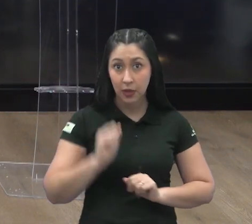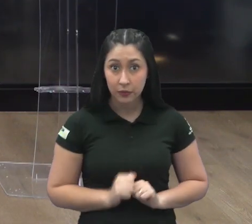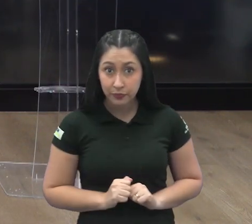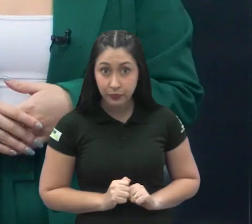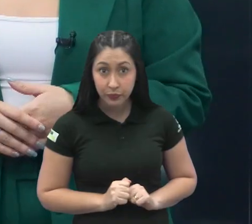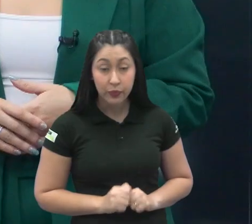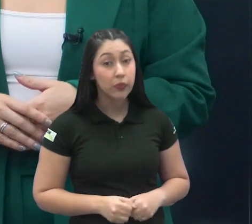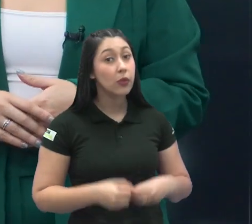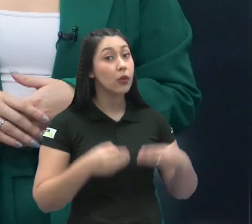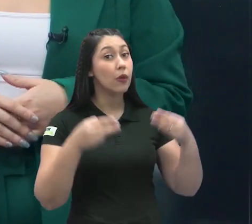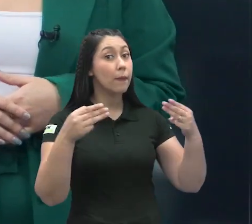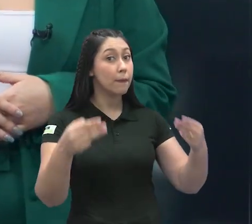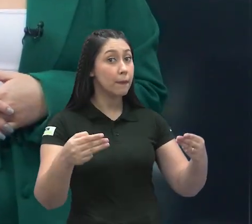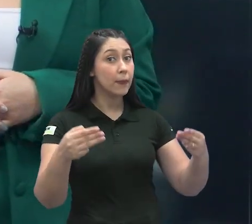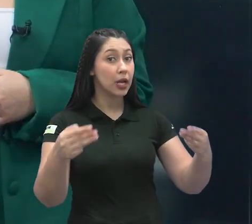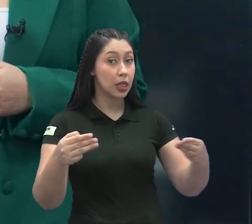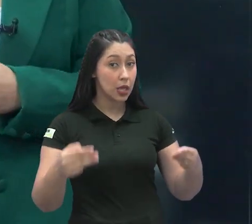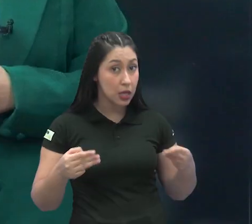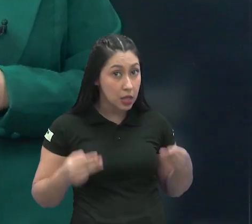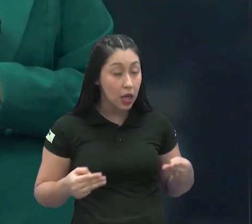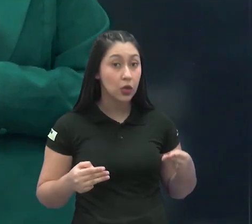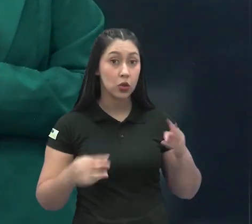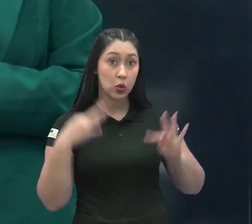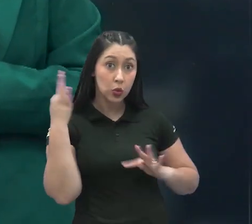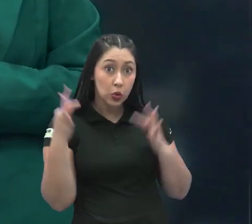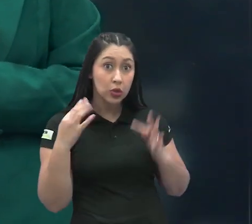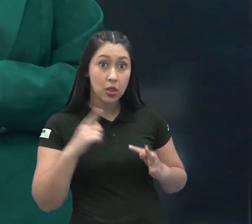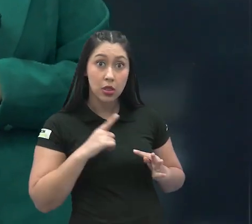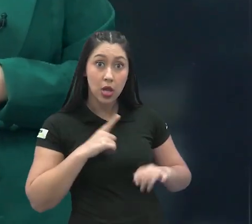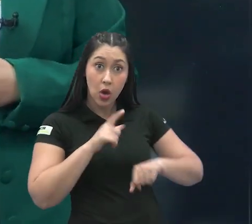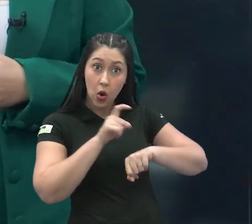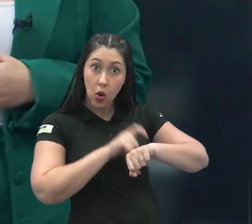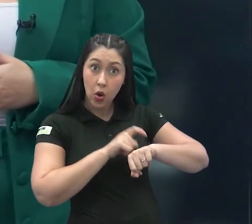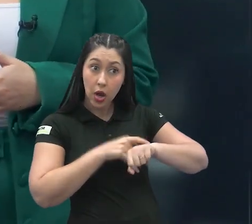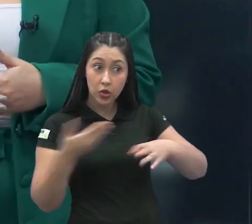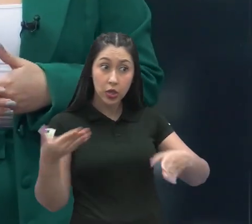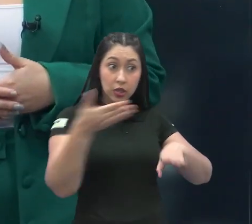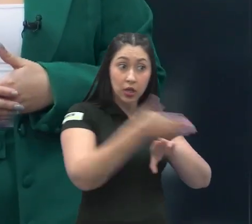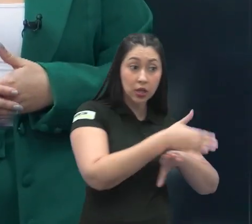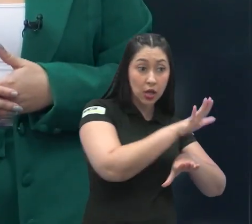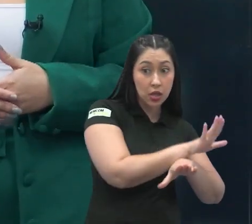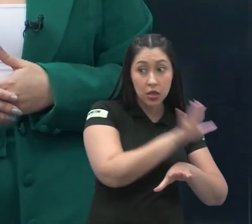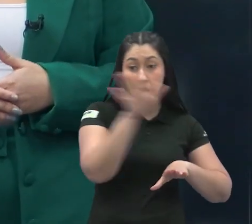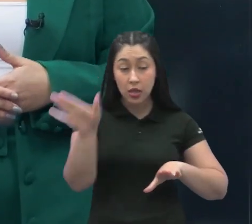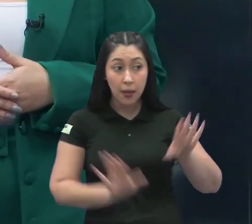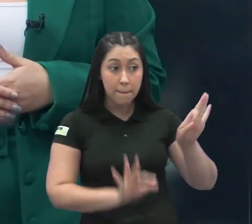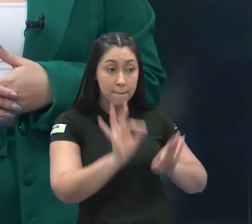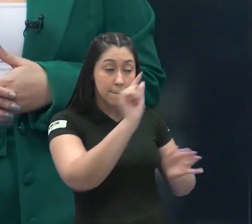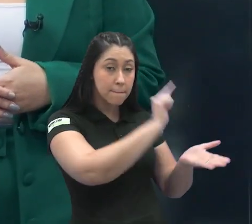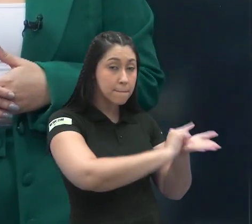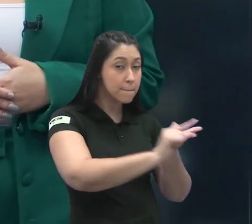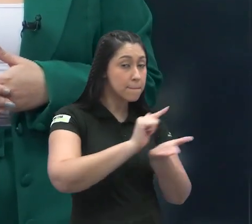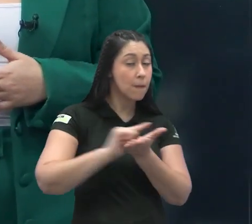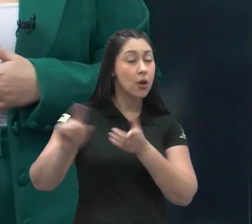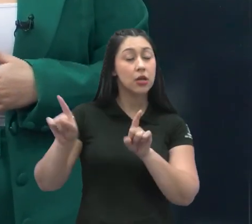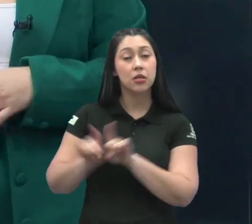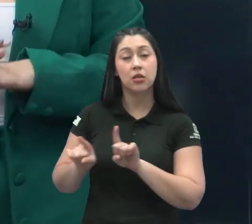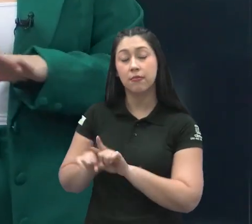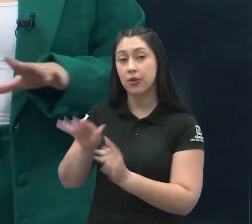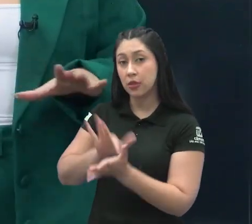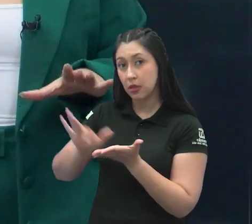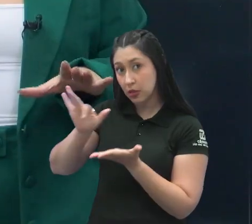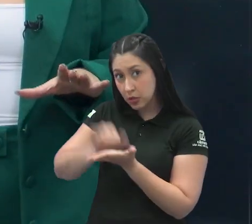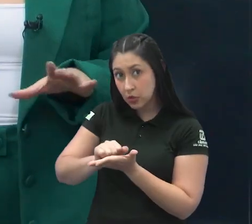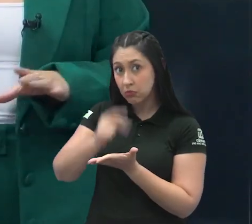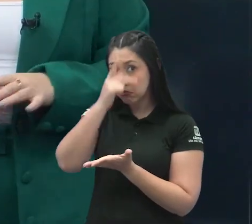O Ministério do Turismo regulamentou normas de entrada e saída, de limpeza das acomodações e de registro de hóspedes